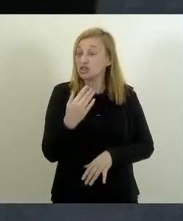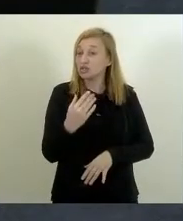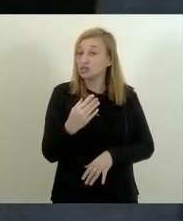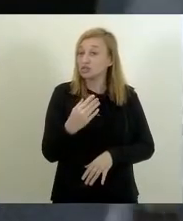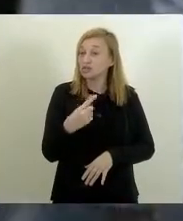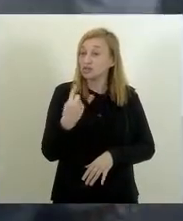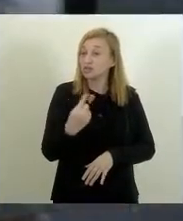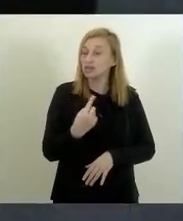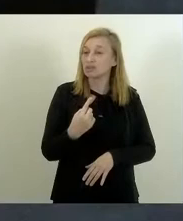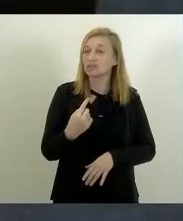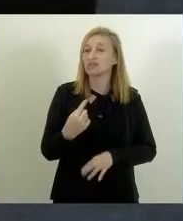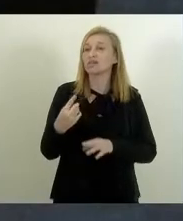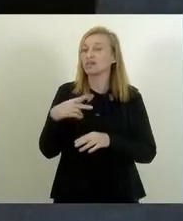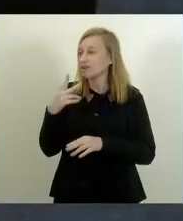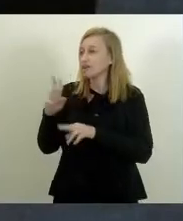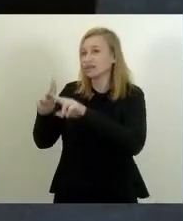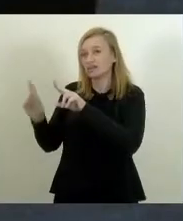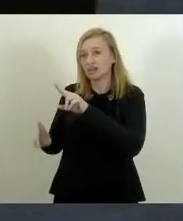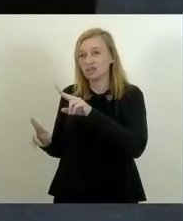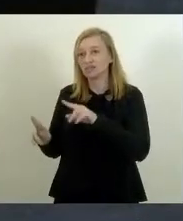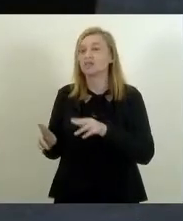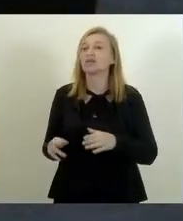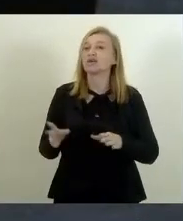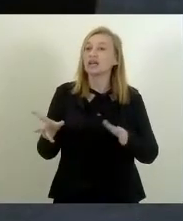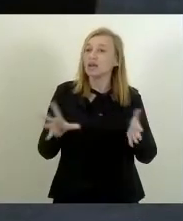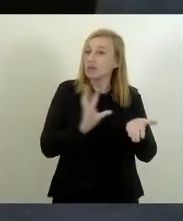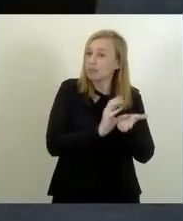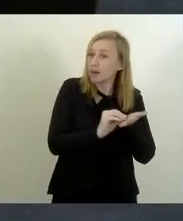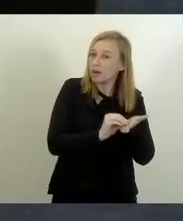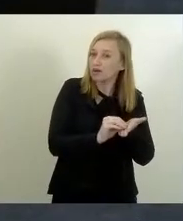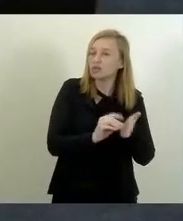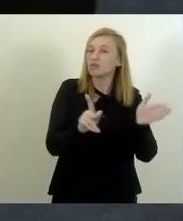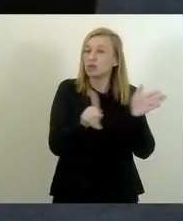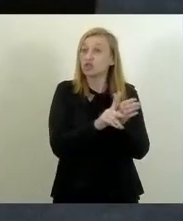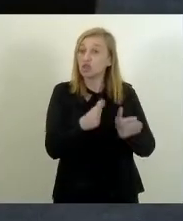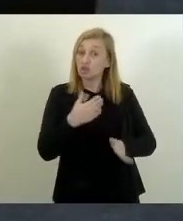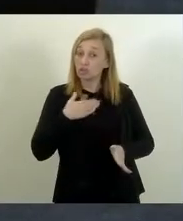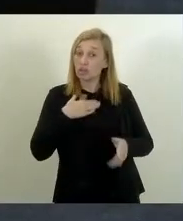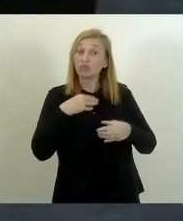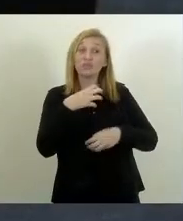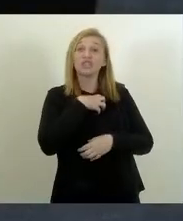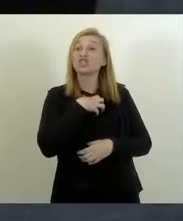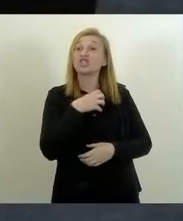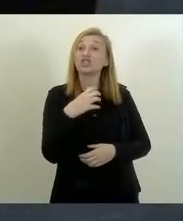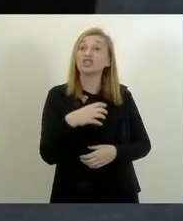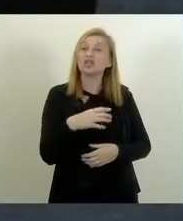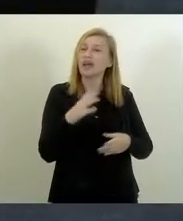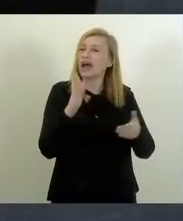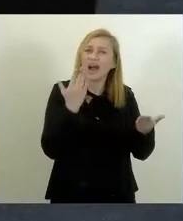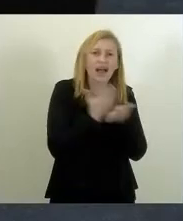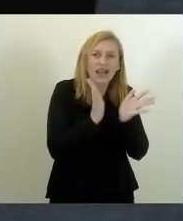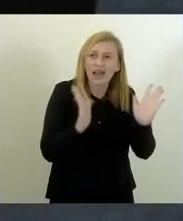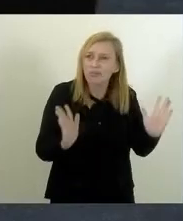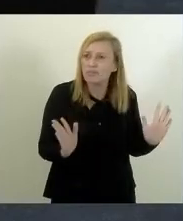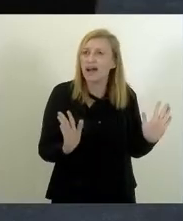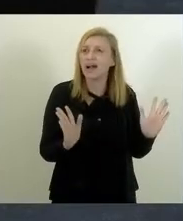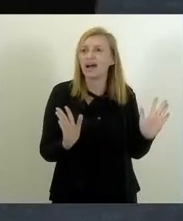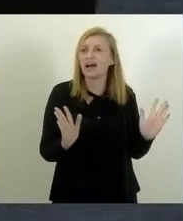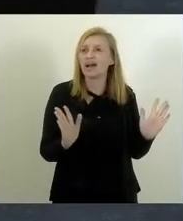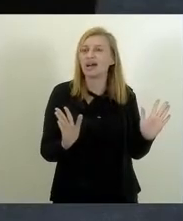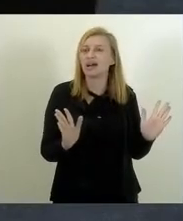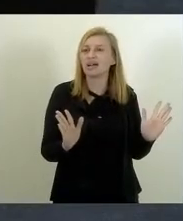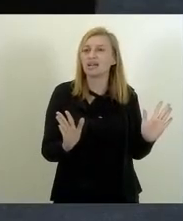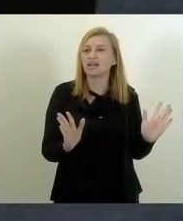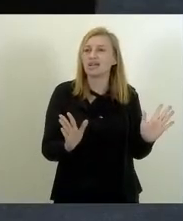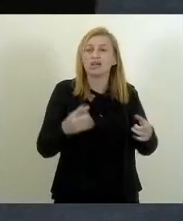que estamos falando da UERJ, para que bote em pauta um projeto de minha autoria no sentido de acabar com essa